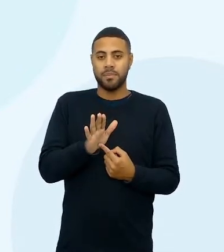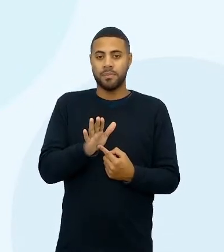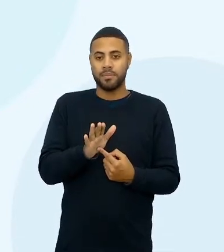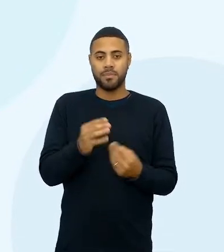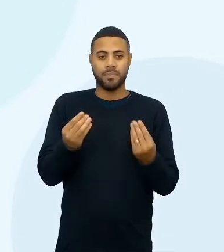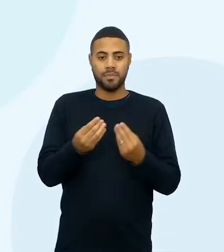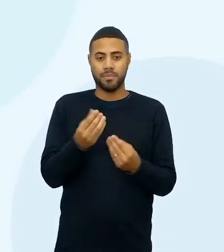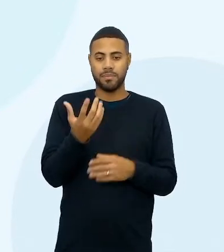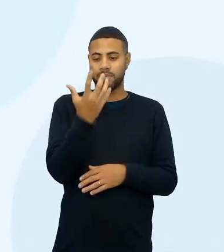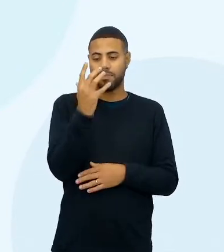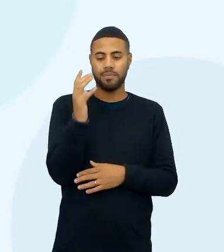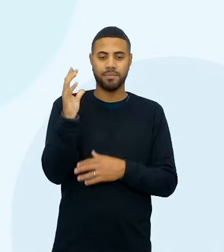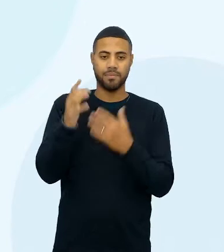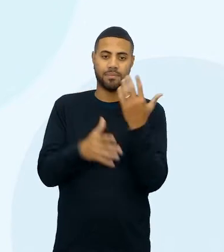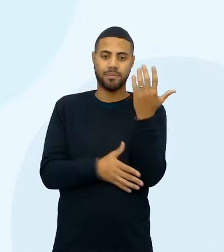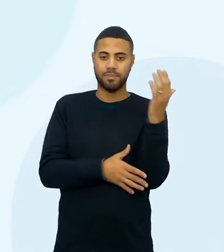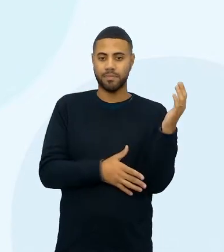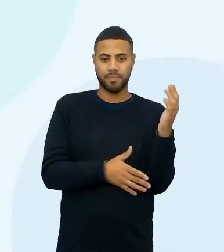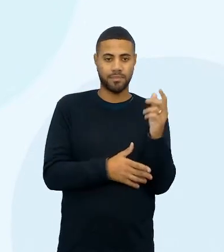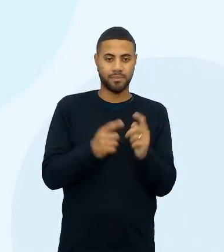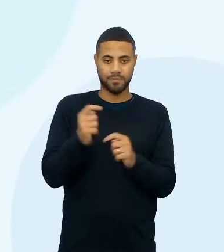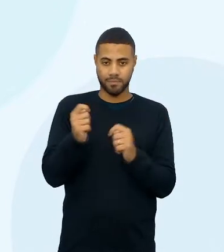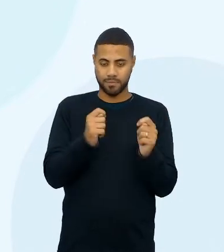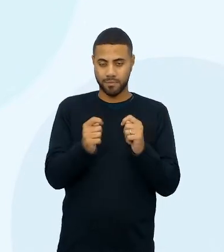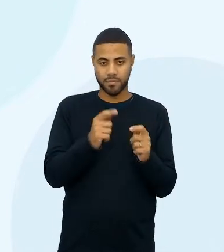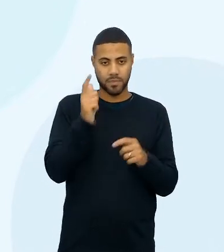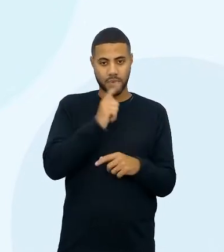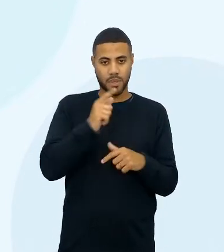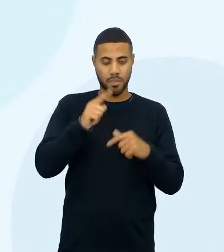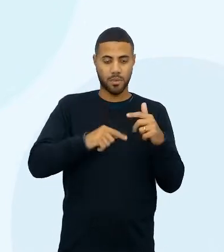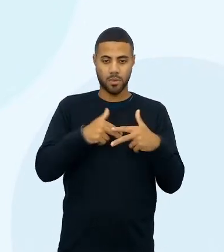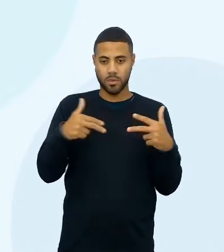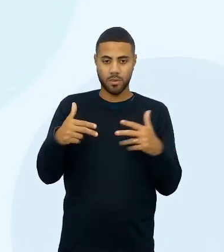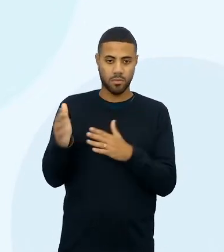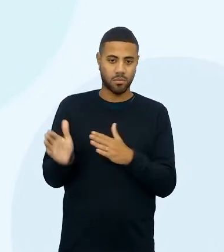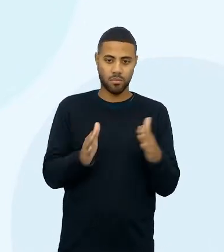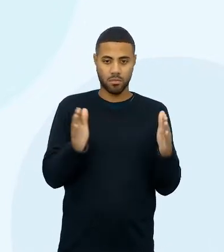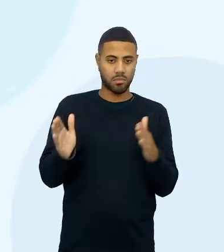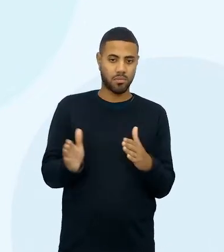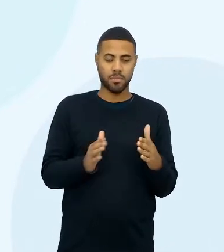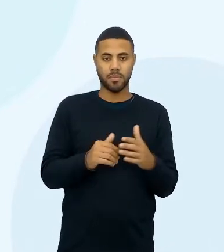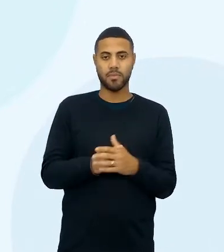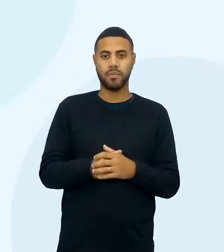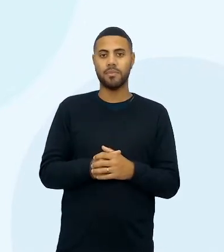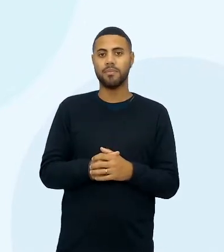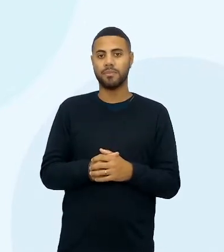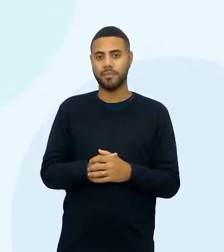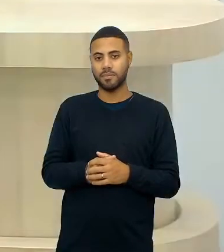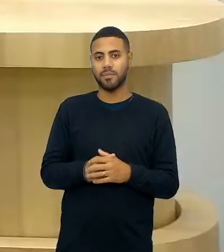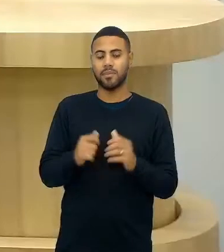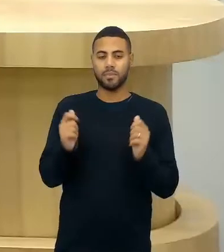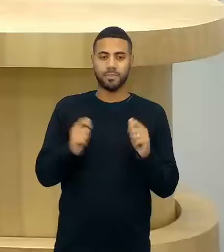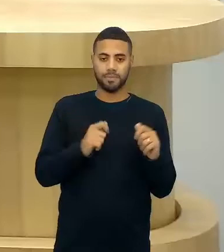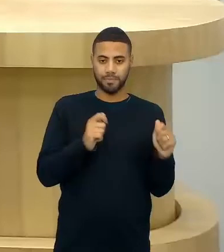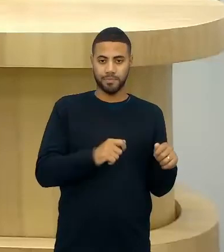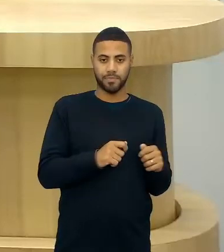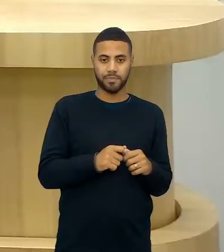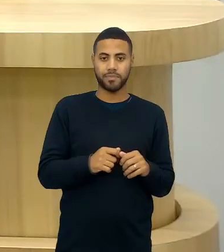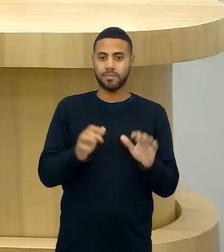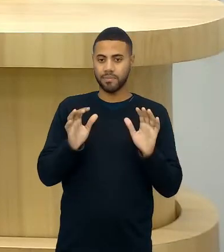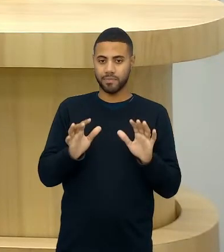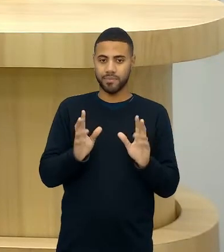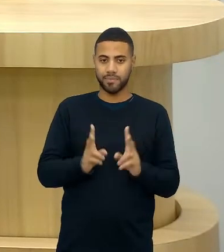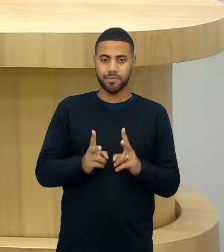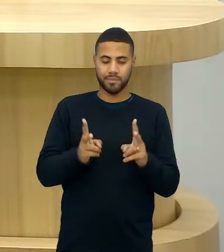ambiental, mas também a redução de custos de produção e outros possíveis benefícios, e assim